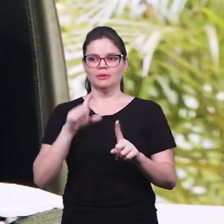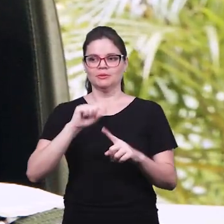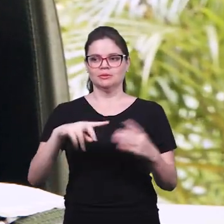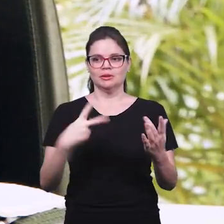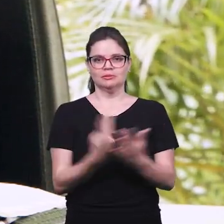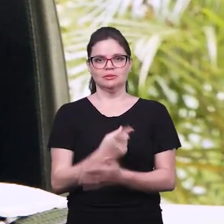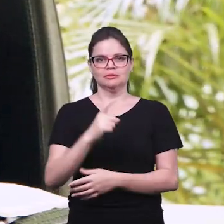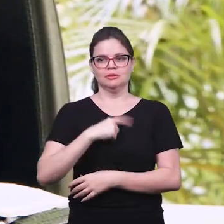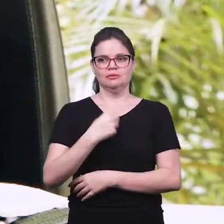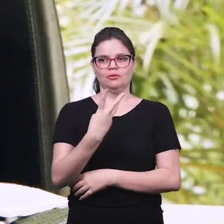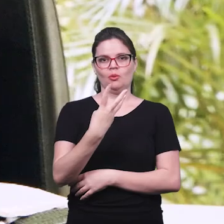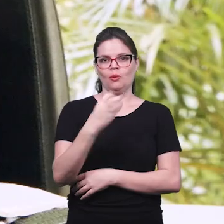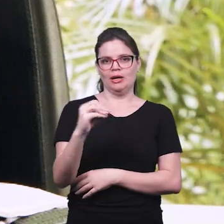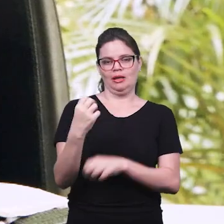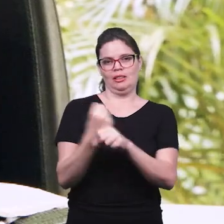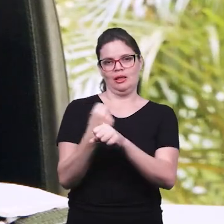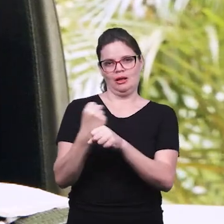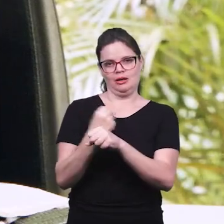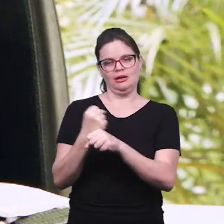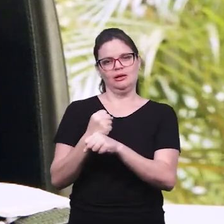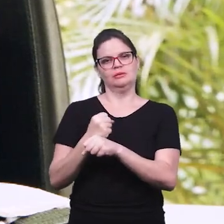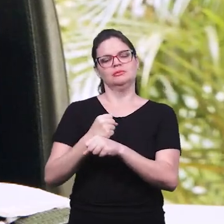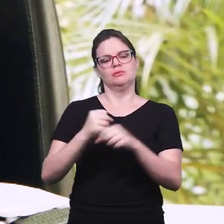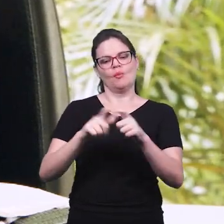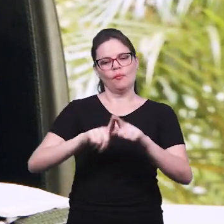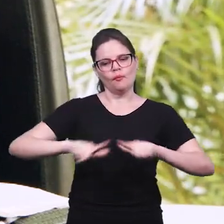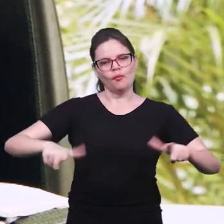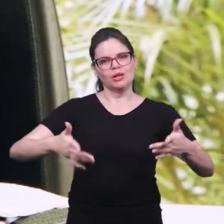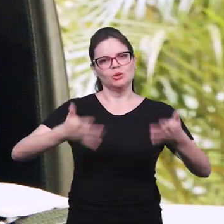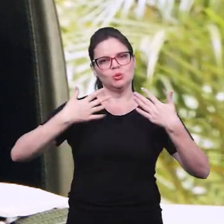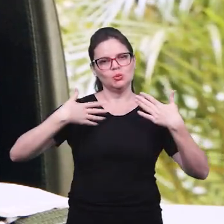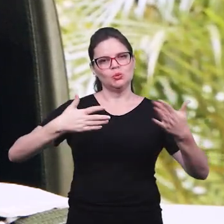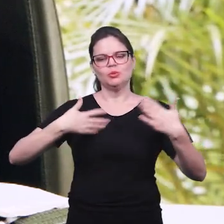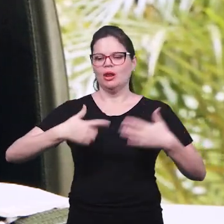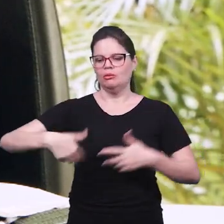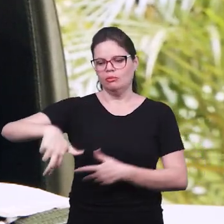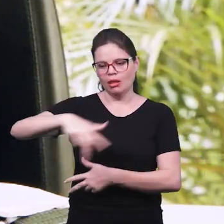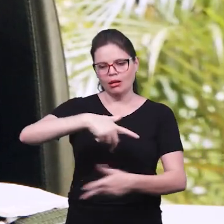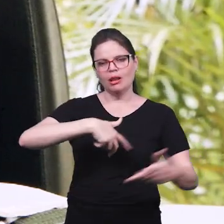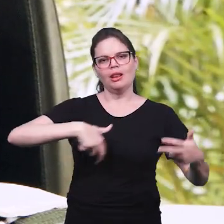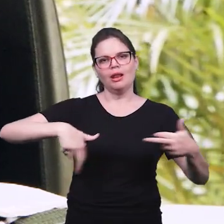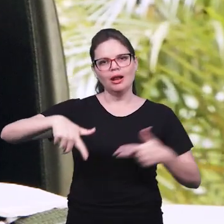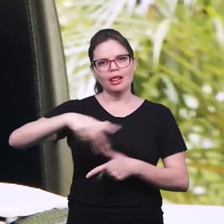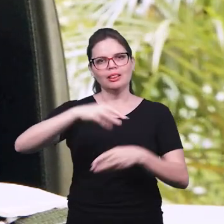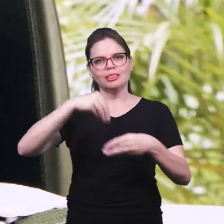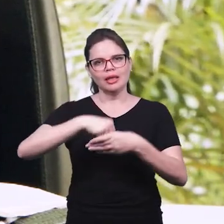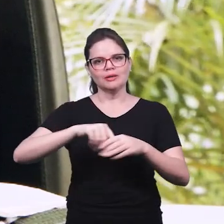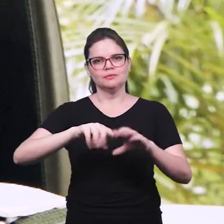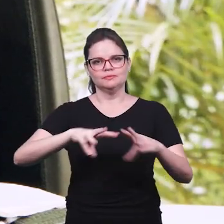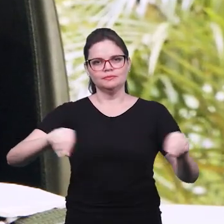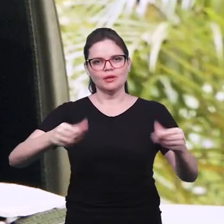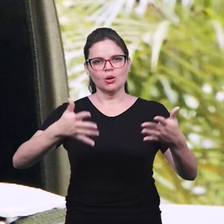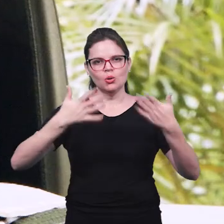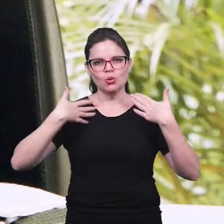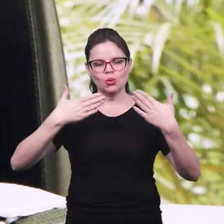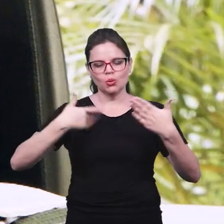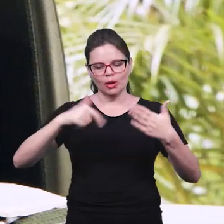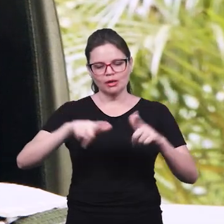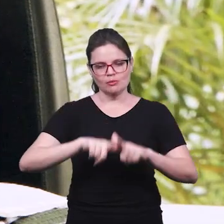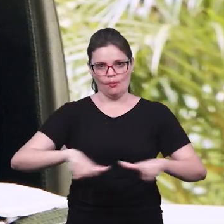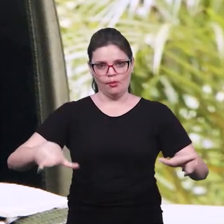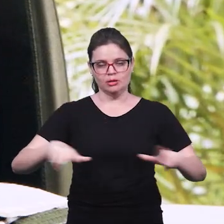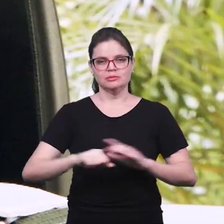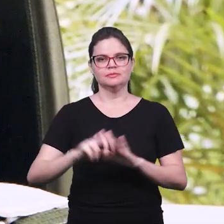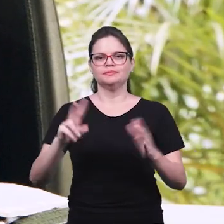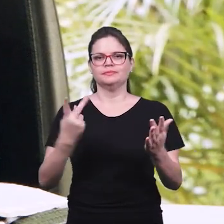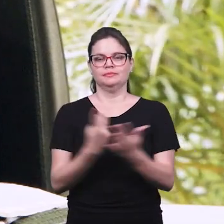o deserto, circulando, tem várias histórias sobre a caminhada no deserto, né? O que ocorreu é que